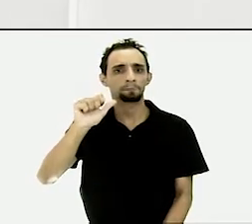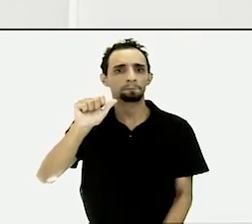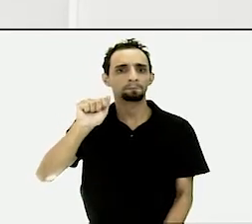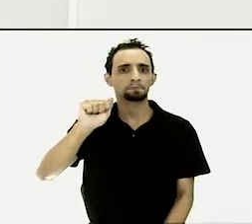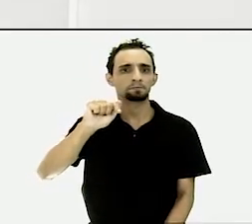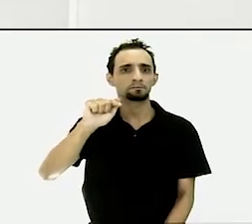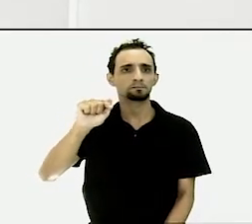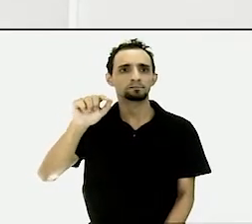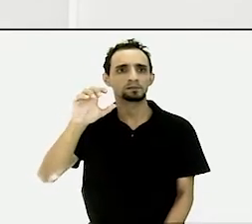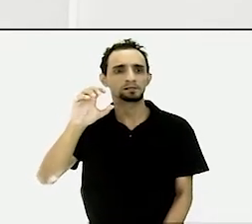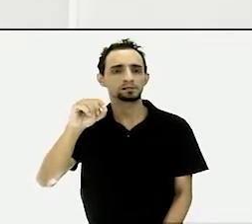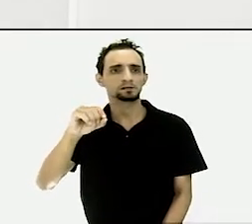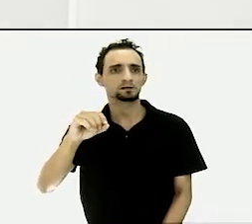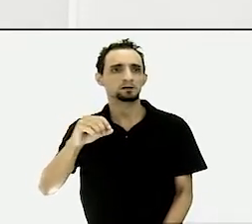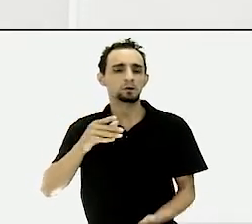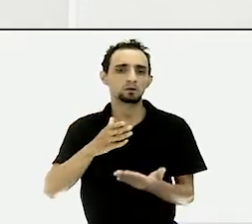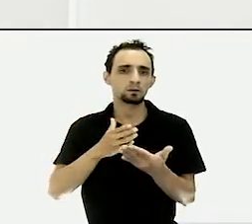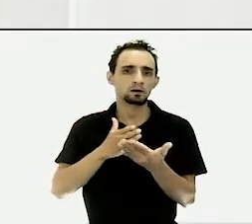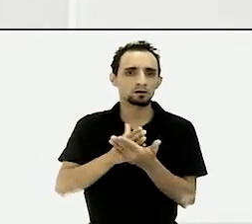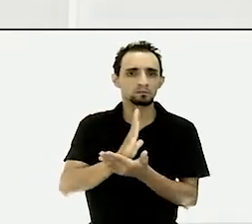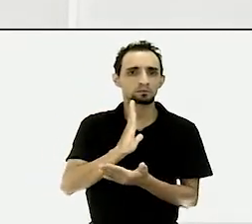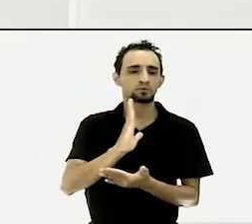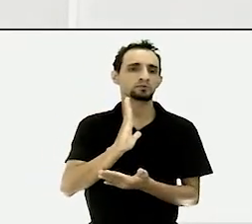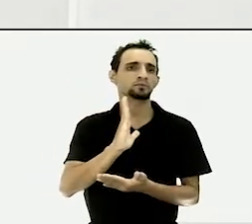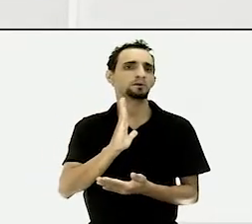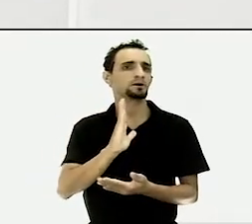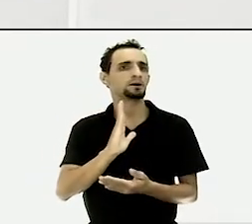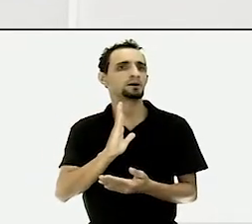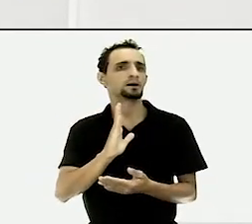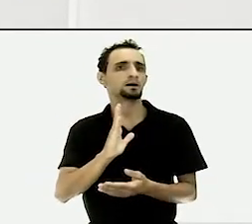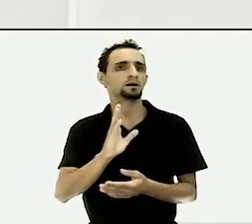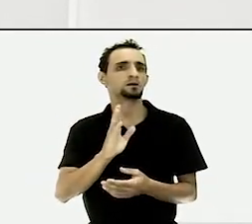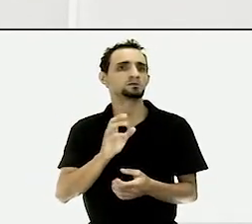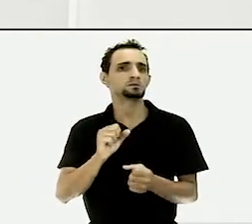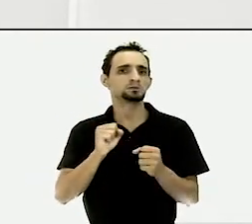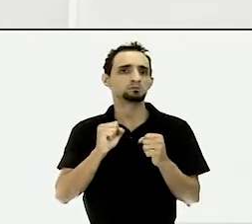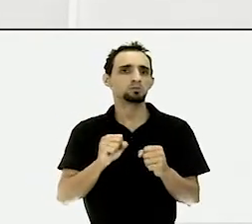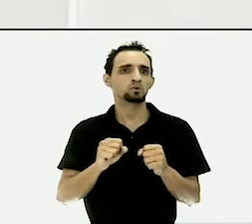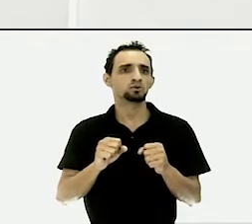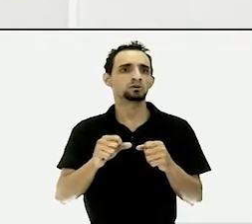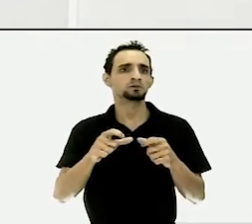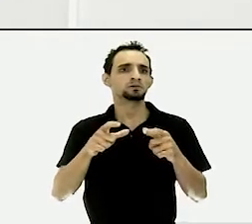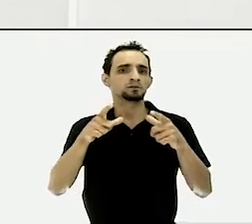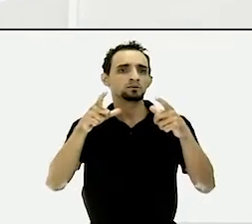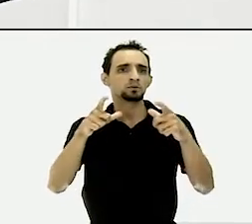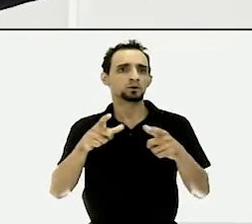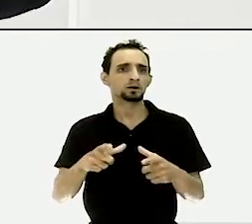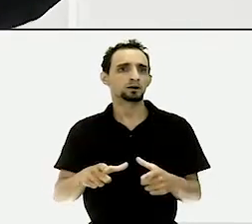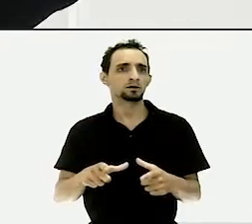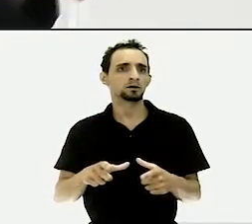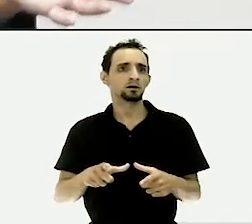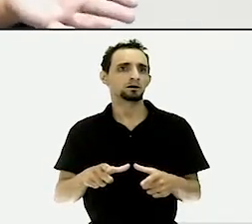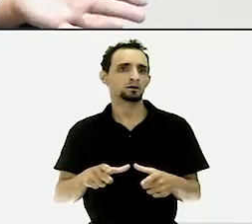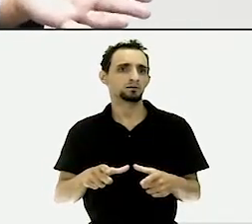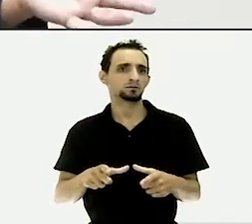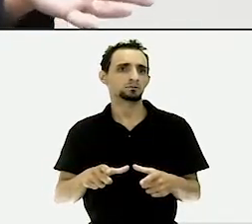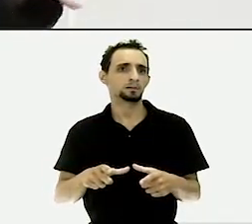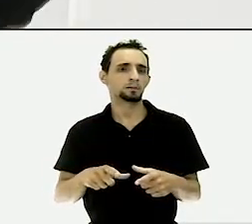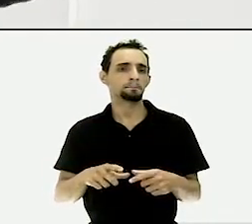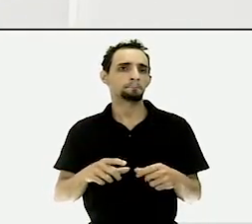jovem ainda, a gente ia comer lanche lá e tal. Então vai ser uma coisa a longo prazo. Eu acho que o 45 rural devia ser uma coisa já de imediato,